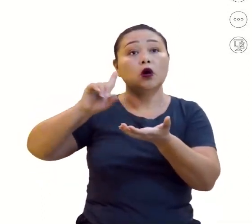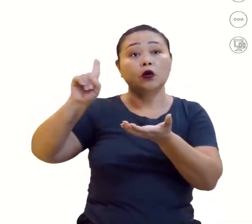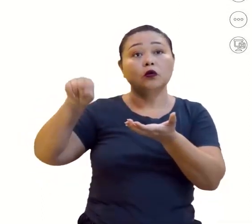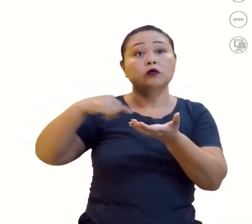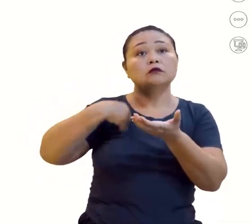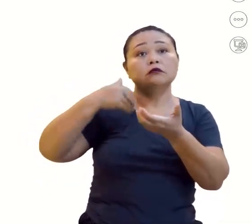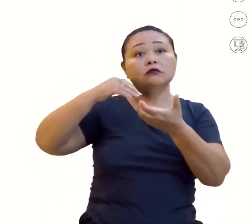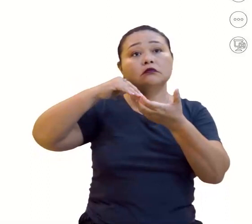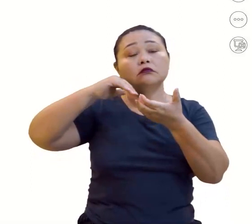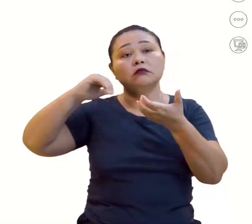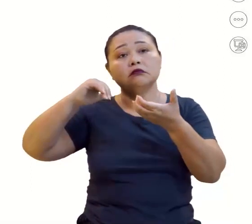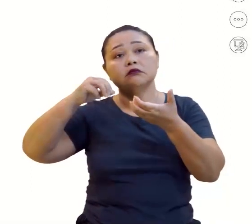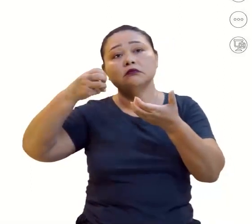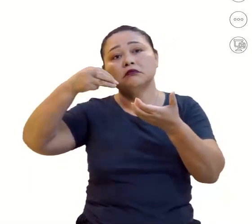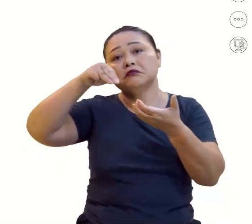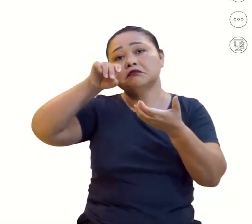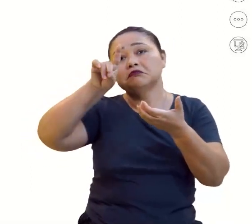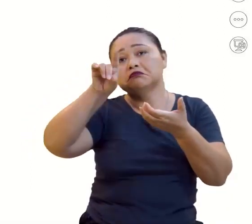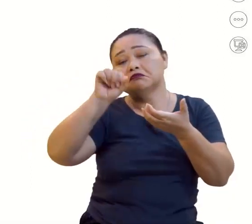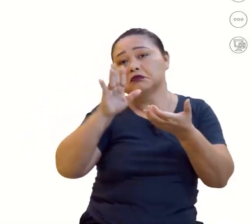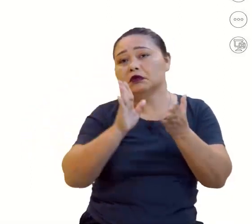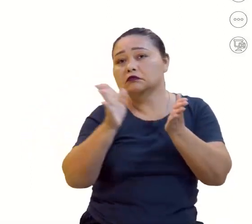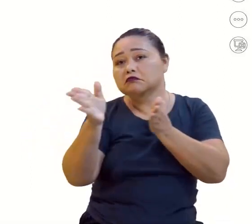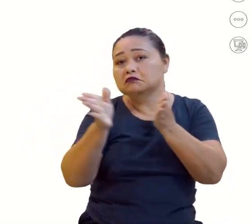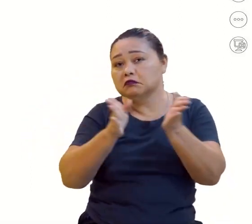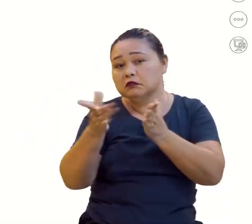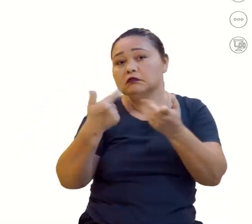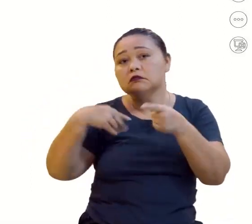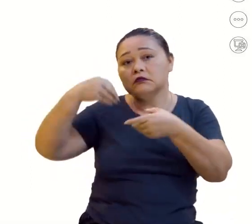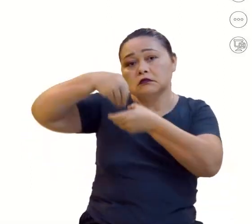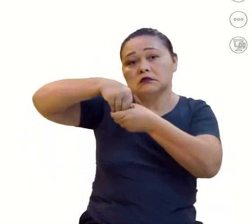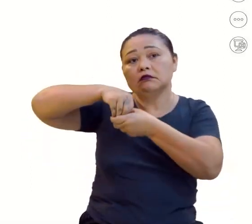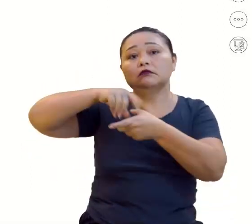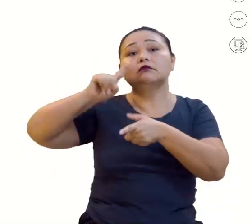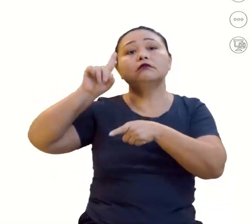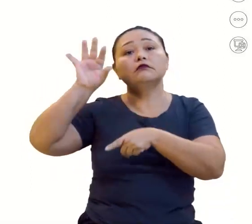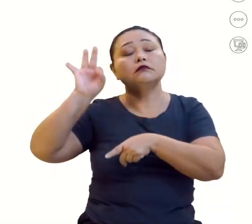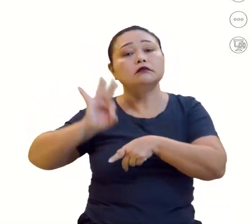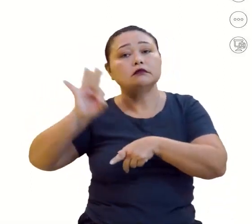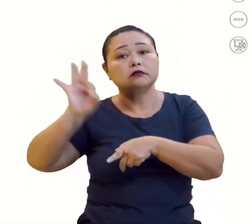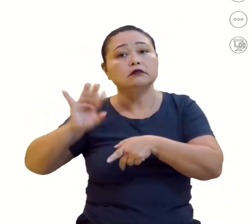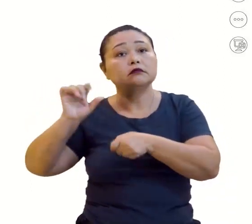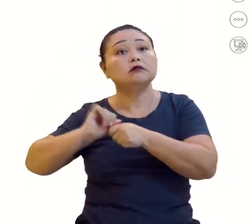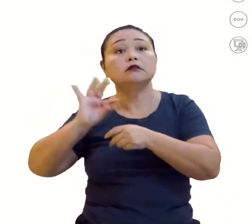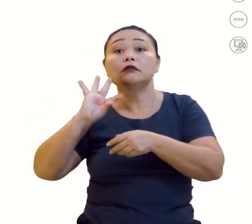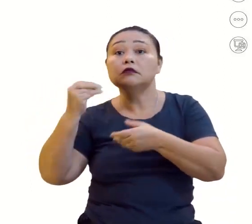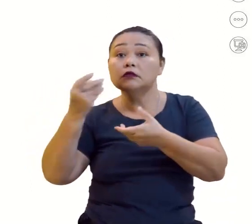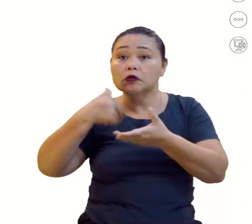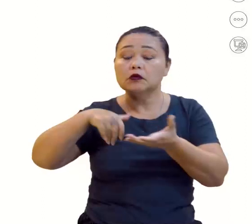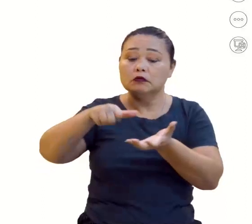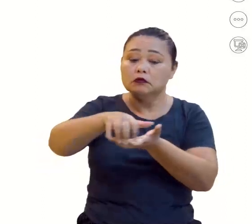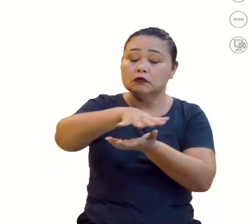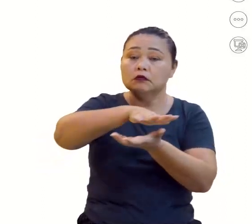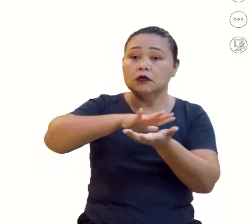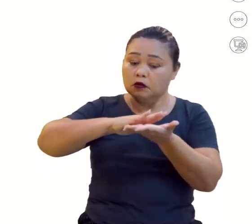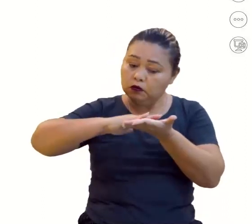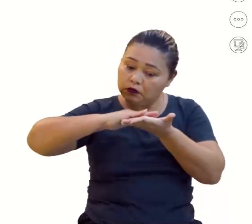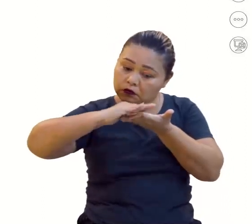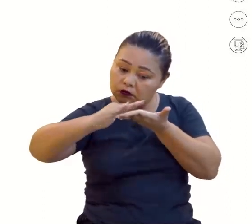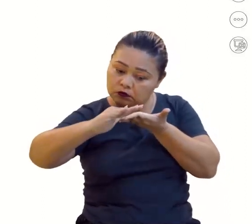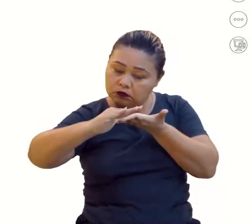das médias ali, que vai entrar na parte de estatística também, né? Mas tudo aqui é geometria, seja ela plana